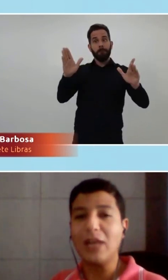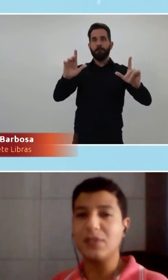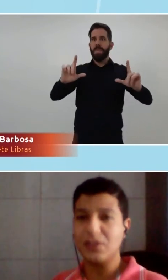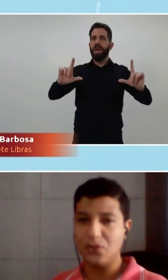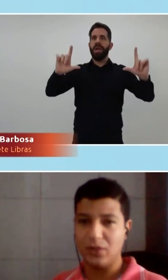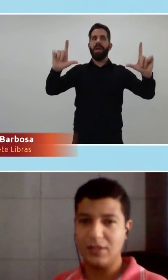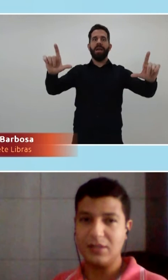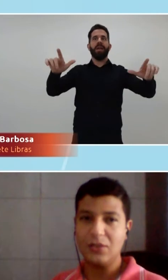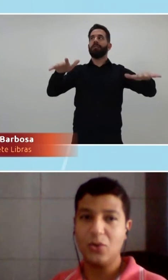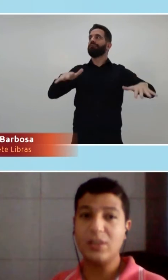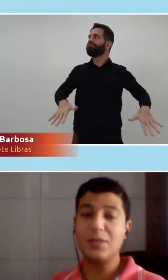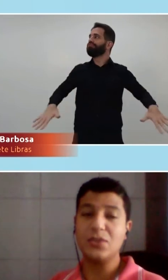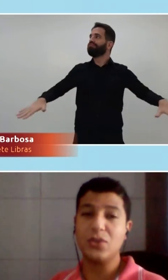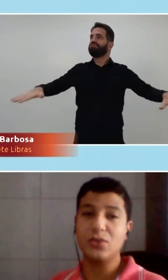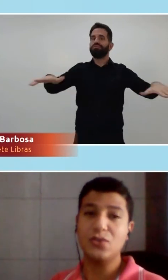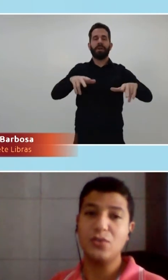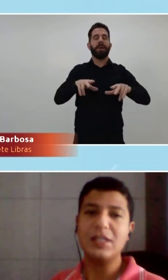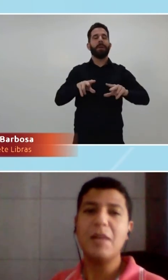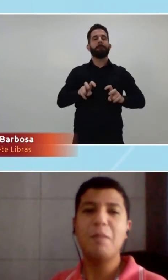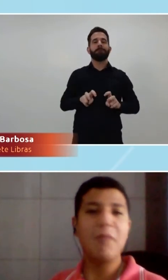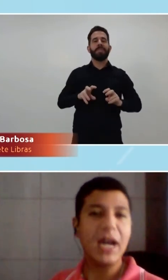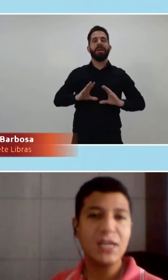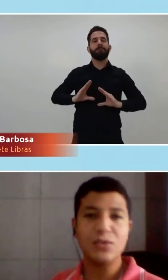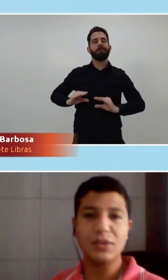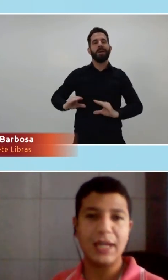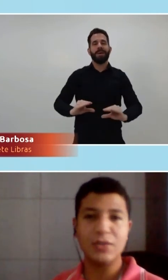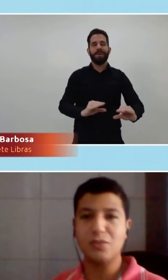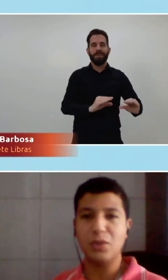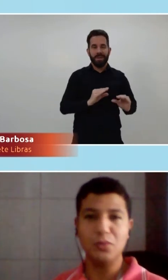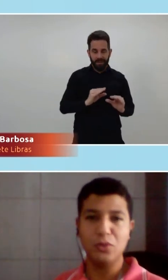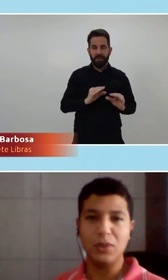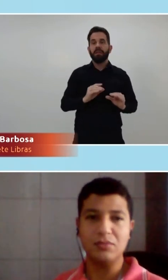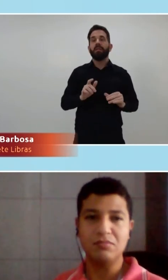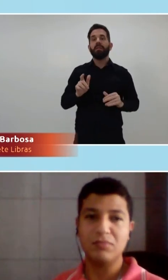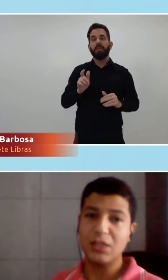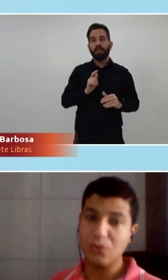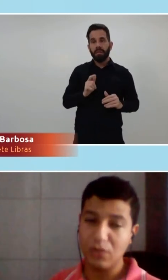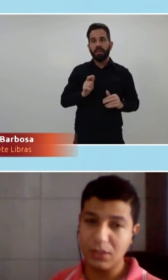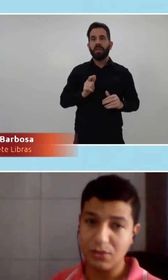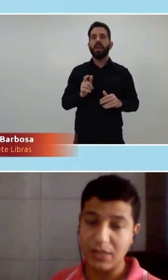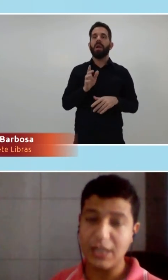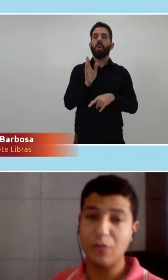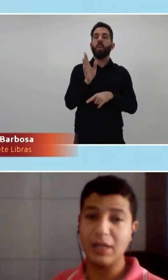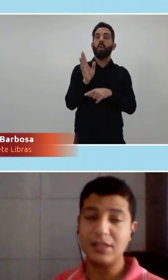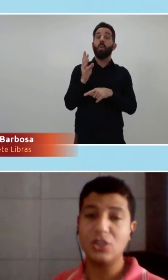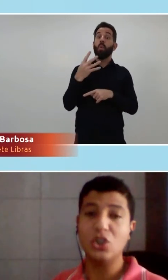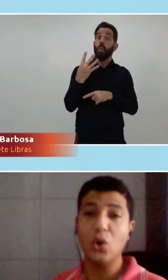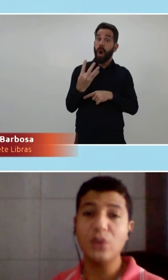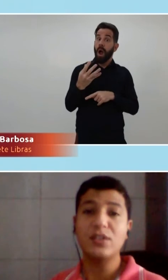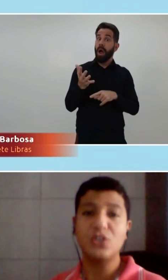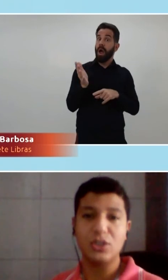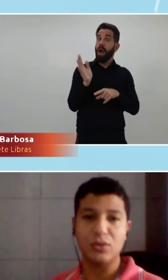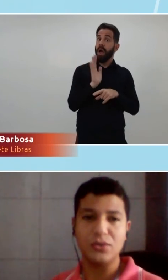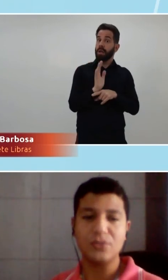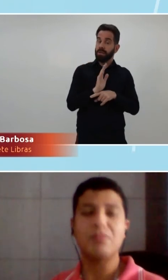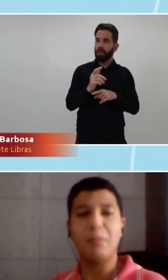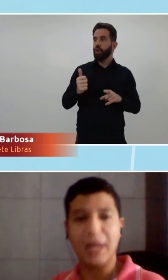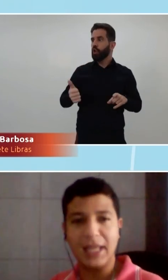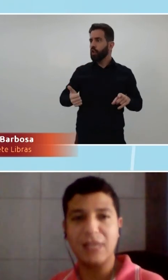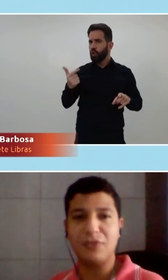4 sessões com exibições dos filmes mais votados pelo público, escolhidos entre uma lista de 12